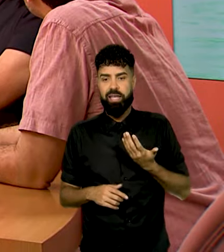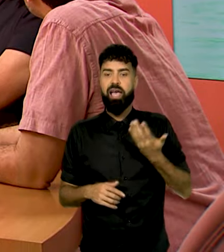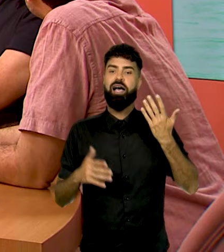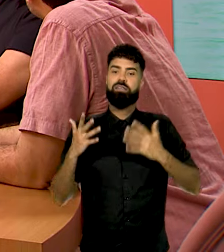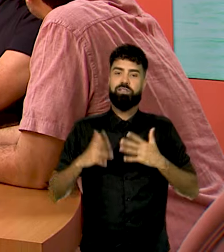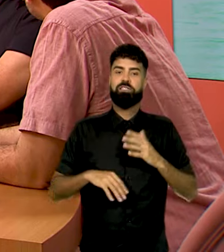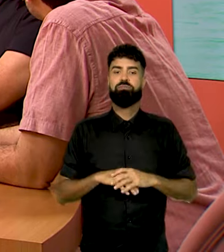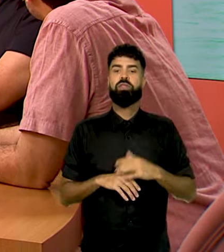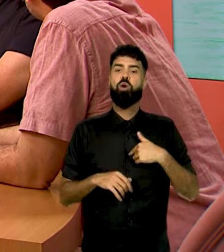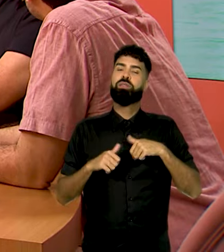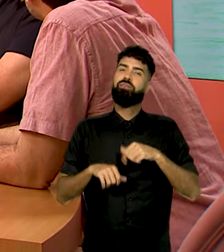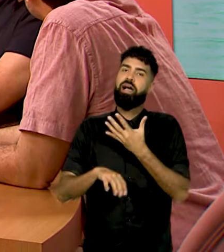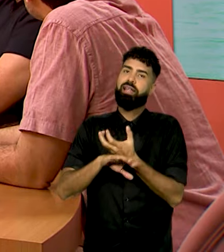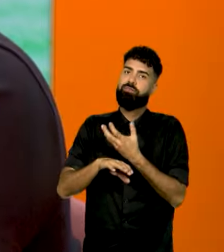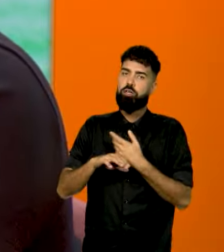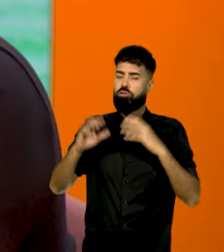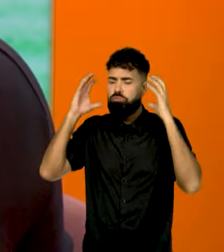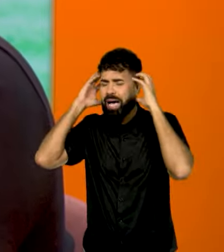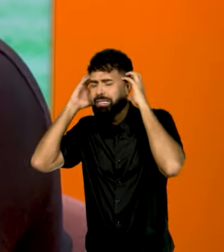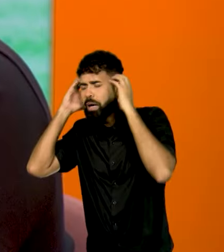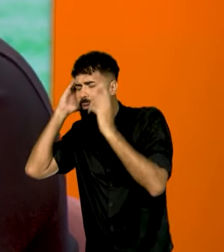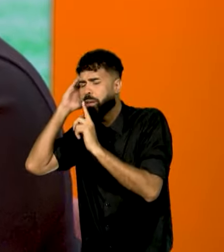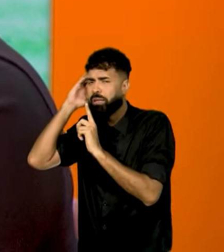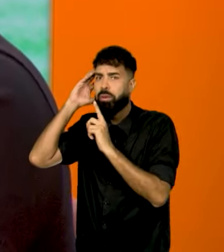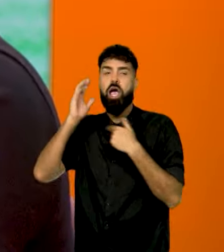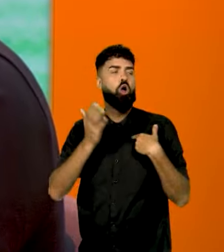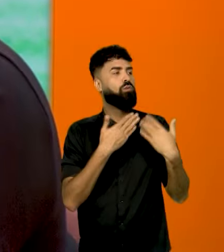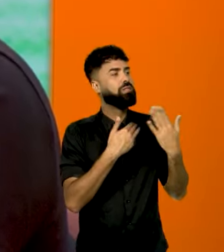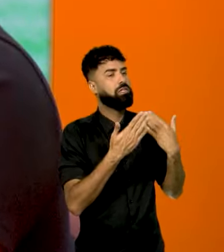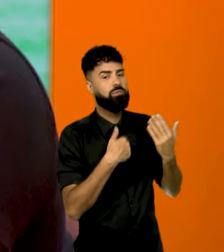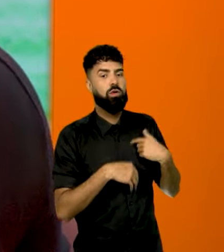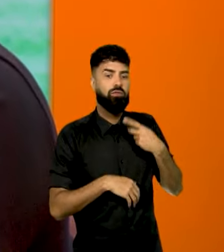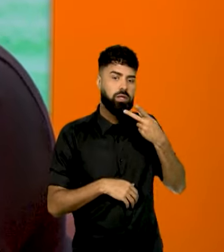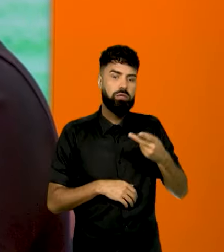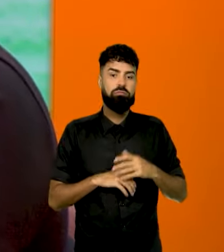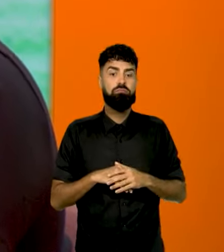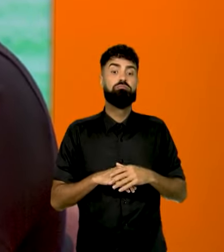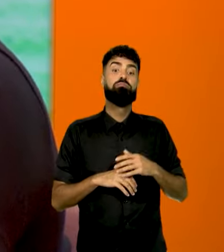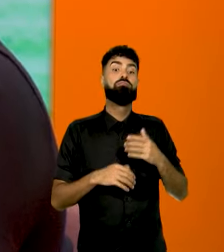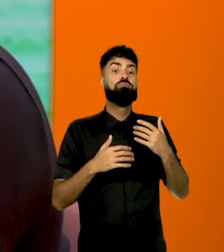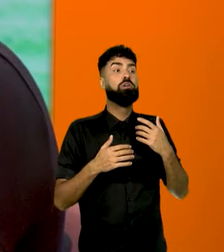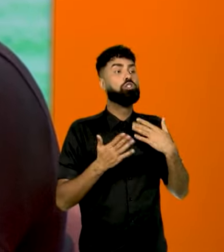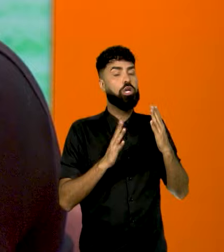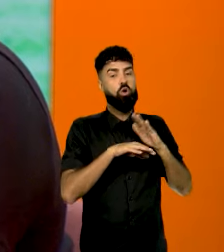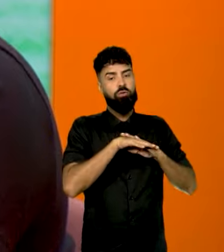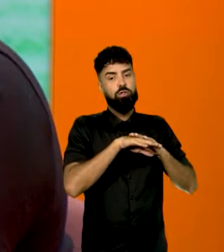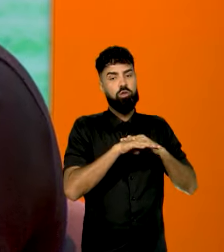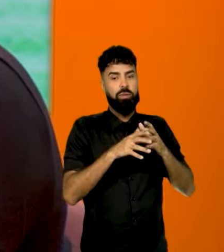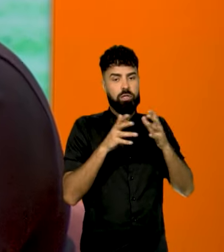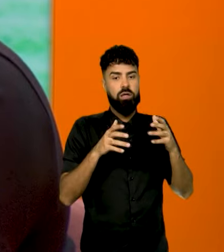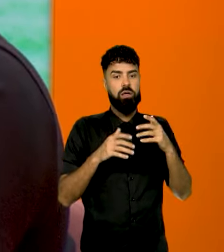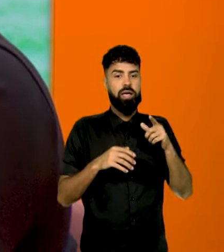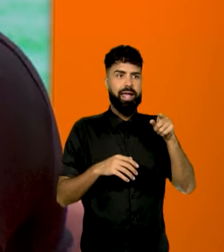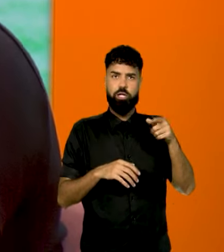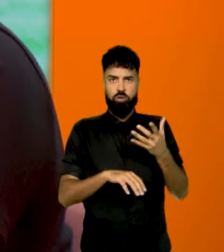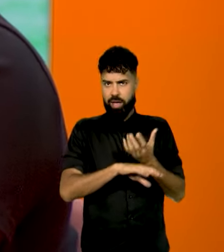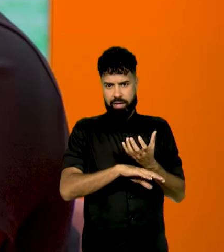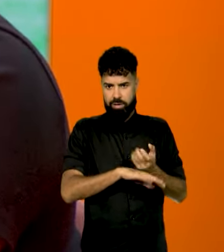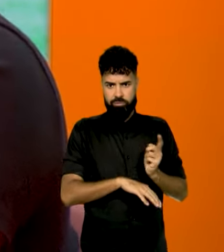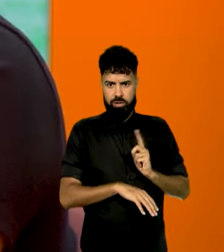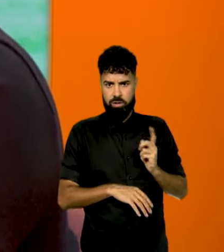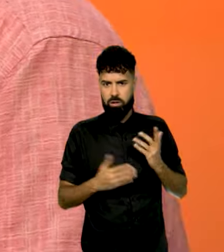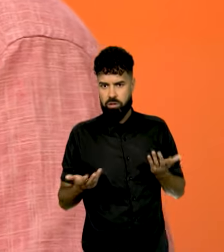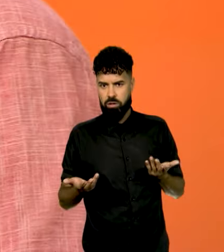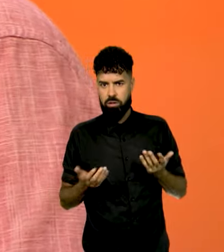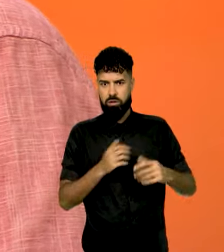E aí eu tava lá no estúdio com o Caetano, ele conversando, e eu, poxa, beleza, a gente já conversou pra caramba. Será que ele não vai gravar?